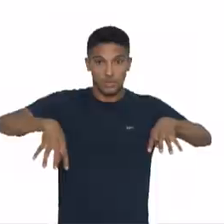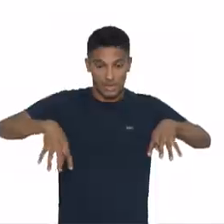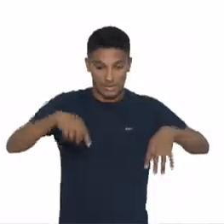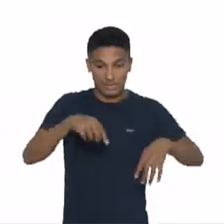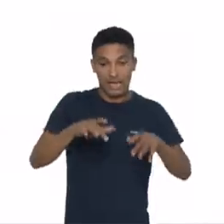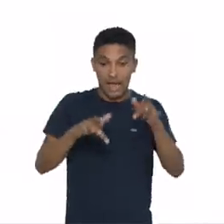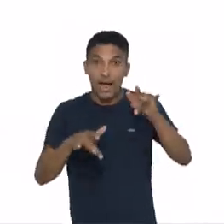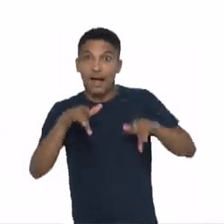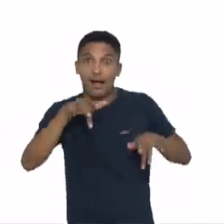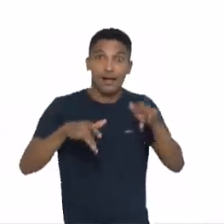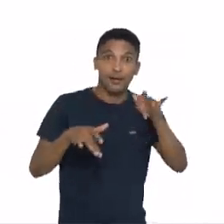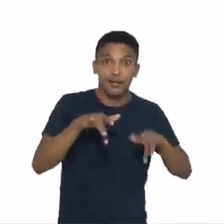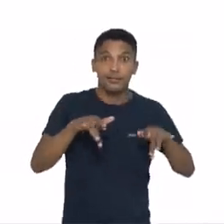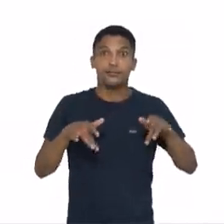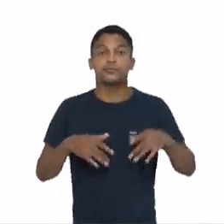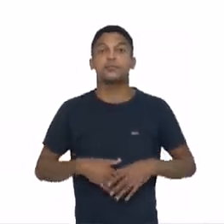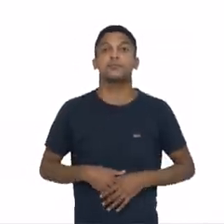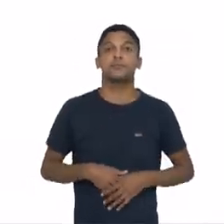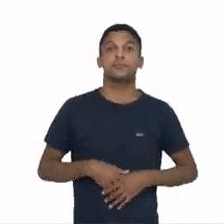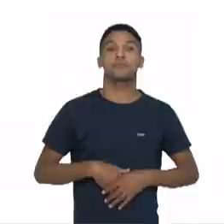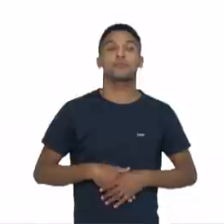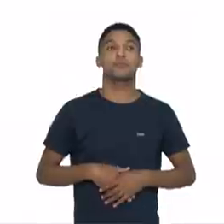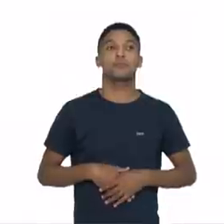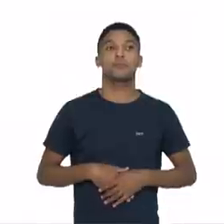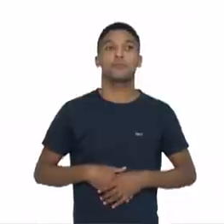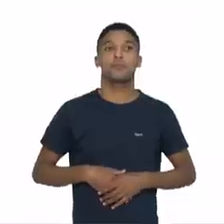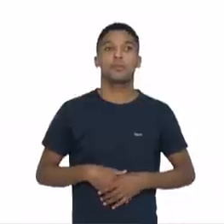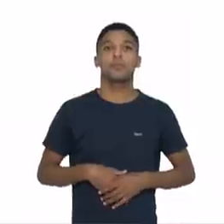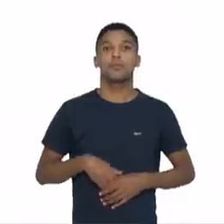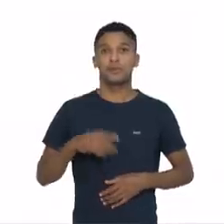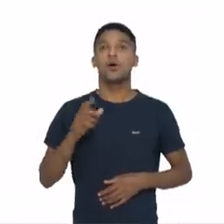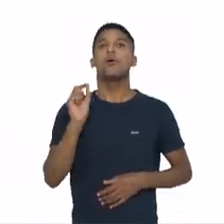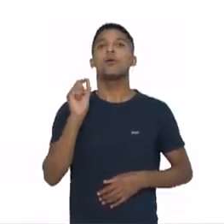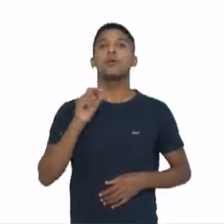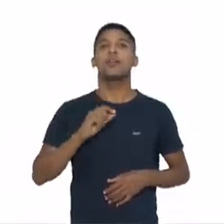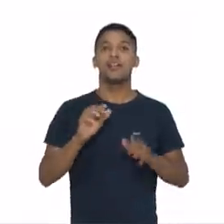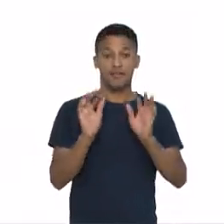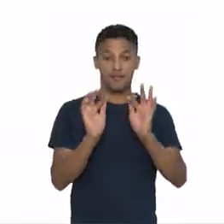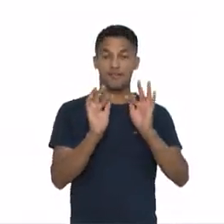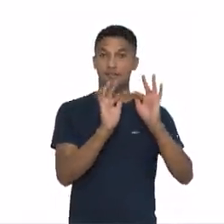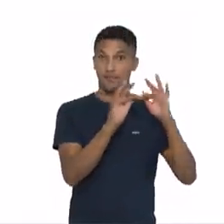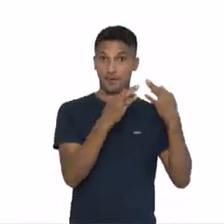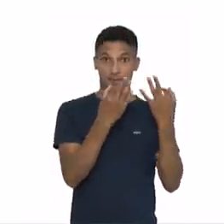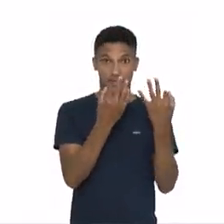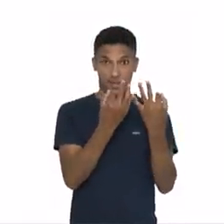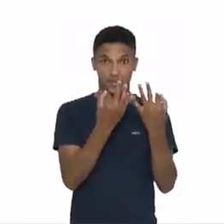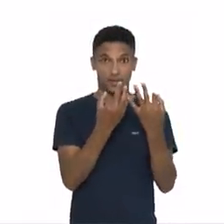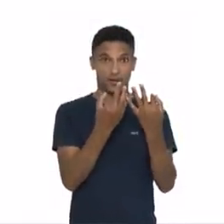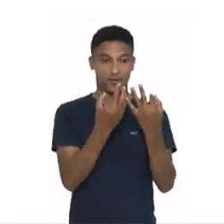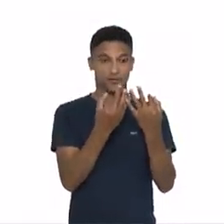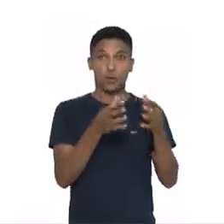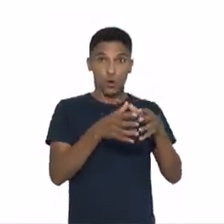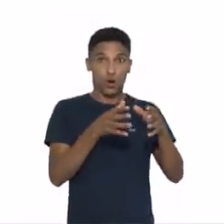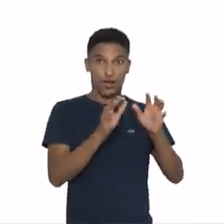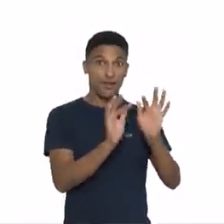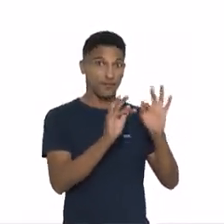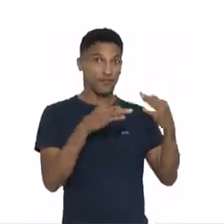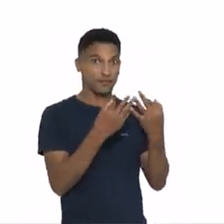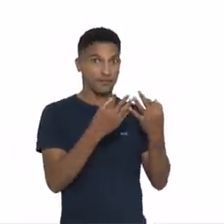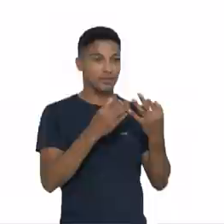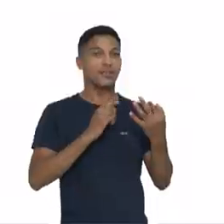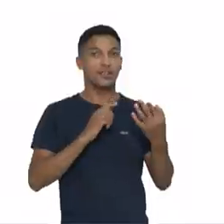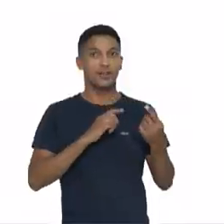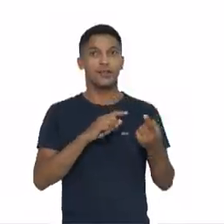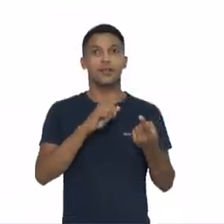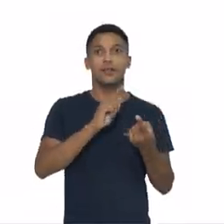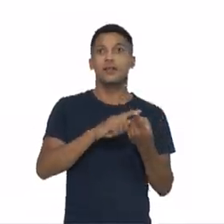Os circos são formados por famílias itinerantes que se apresentam como palhaços, acrobatas, mágicos e